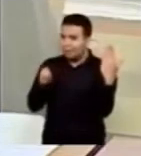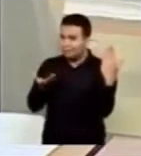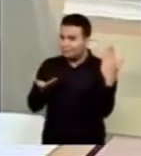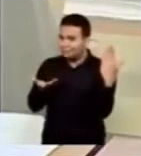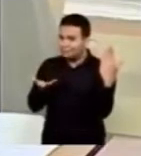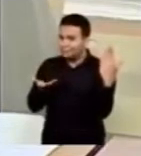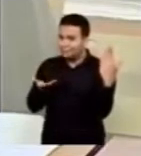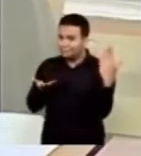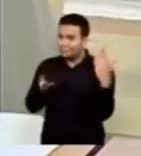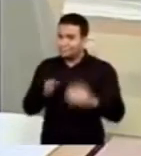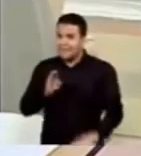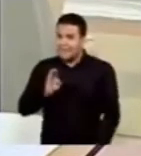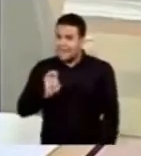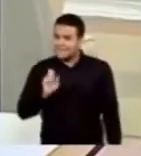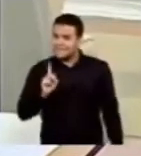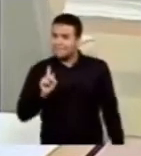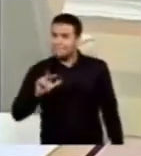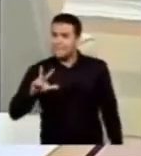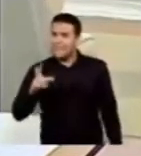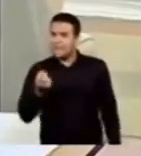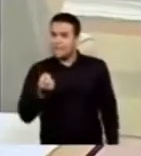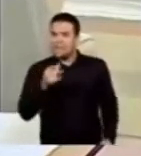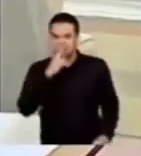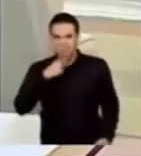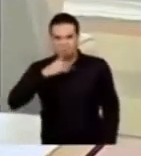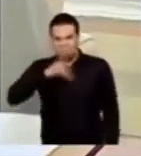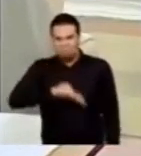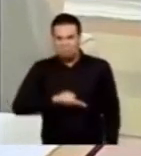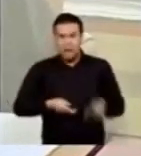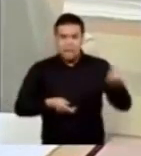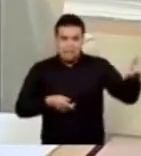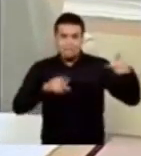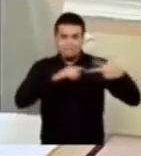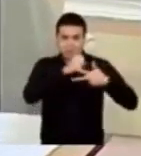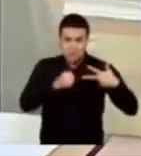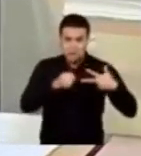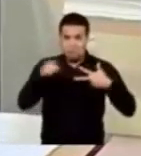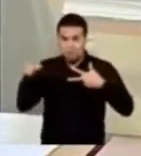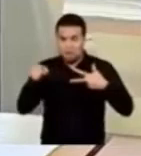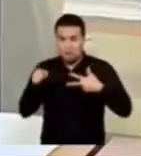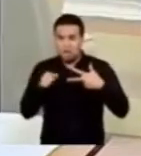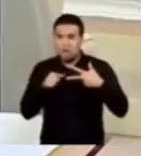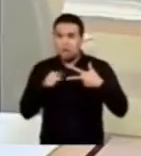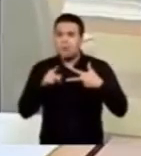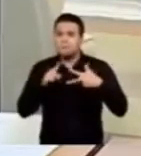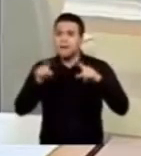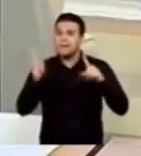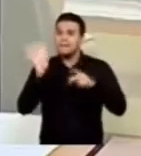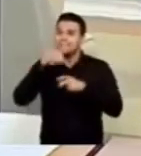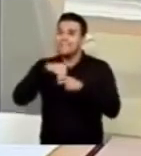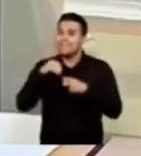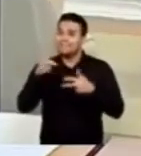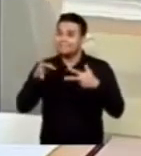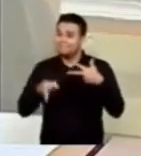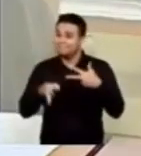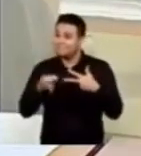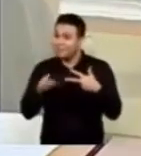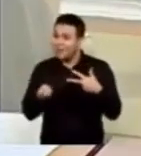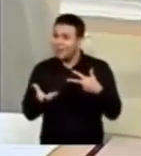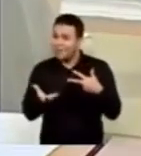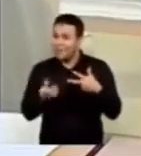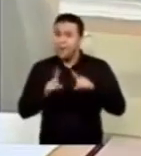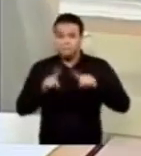Conte, doutor Pavi, como estão as remunerações da rica magistratura, especialmente da estadual, mas também da